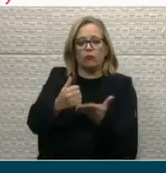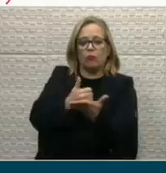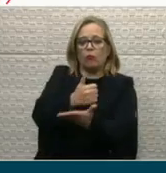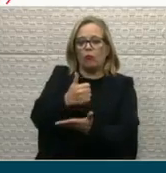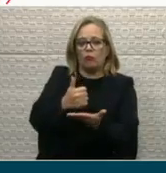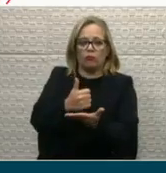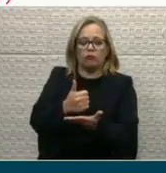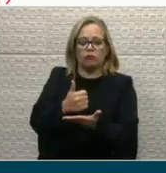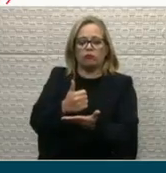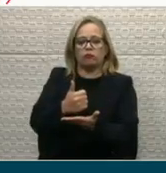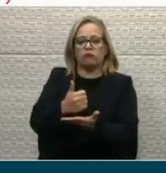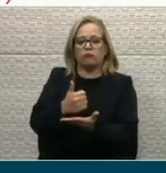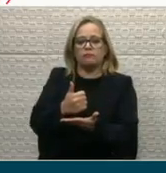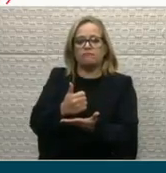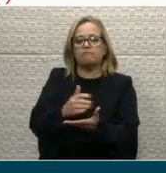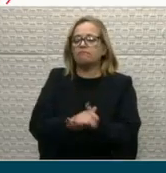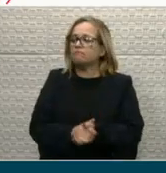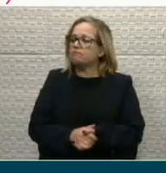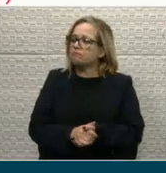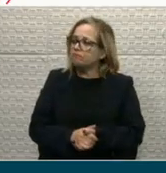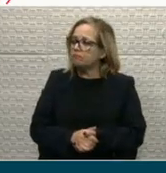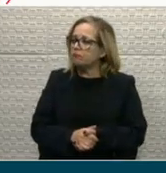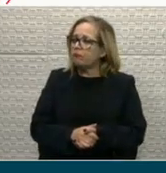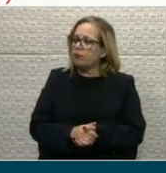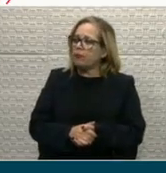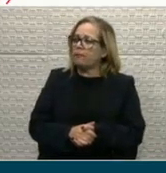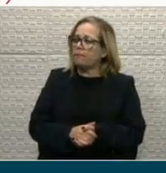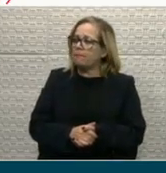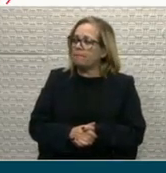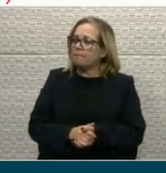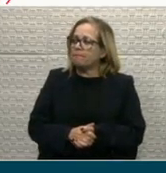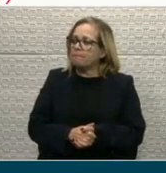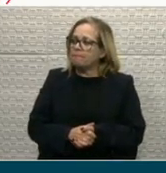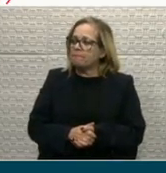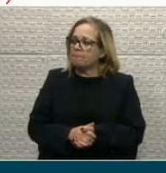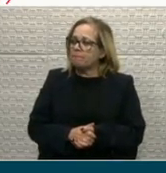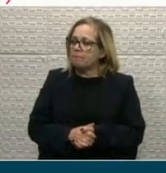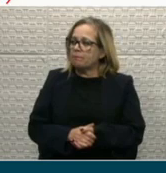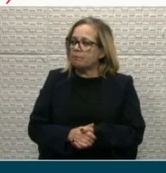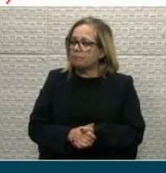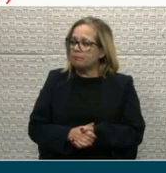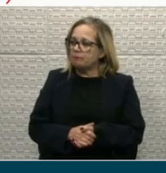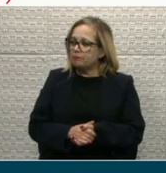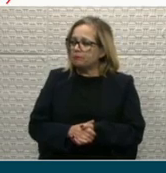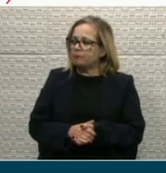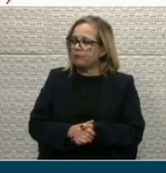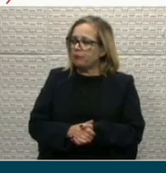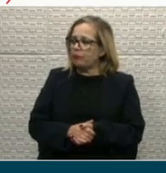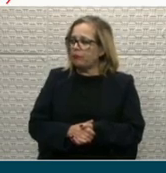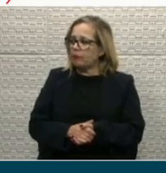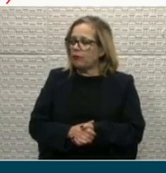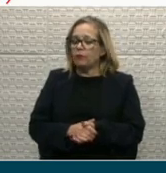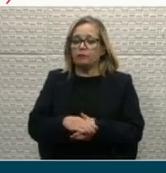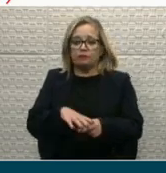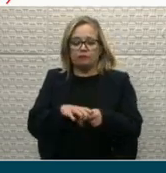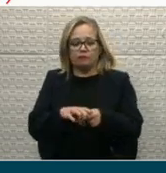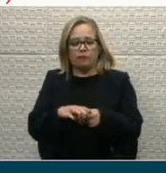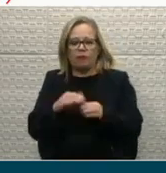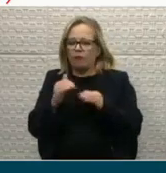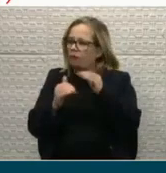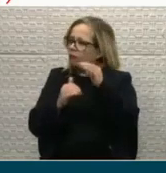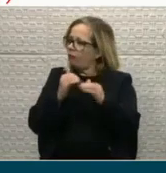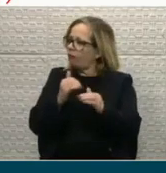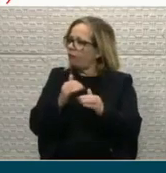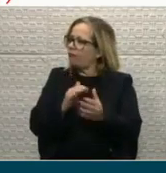vetor. A primeira componente é x e a segunda é y. Então, por isso que nós podemos construir esse